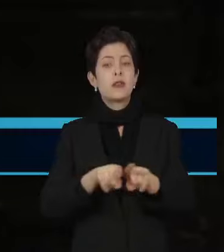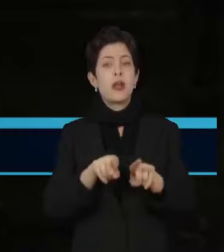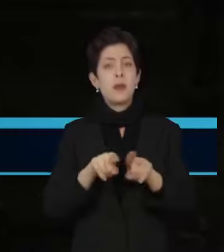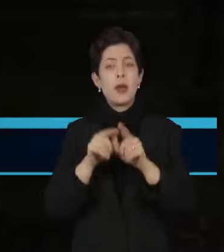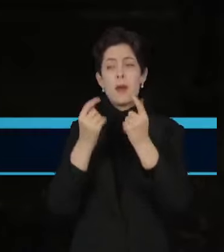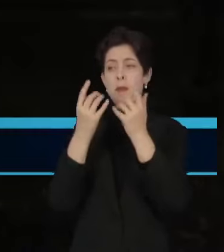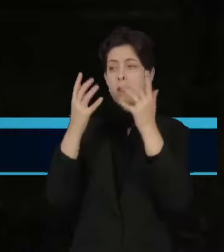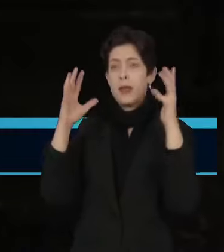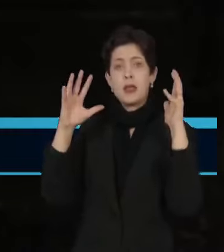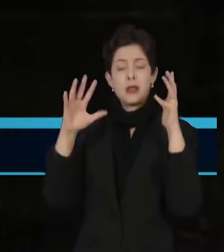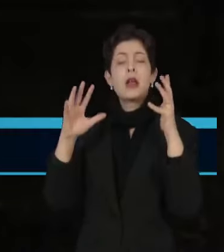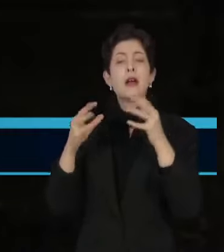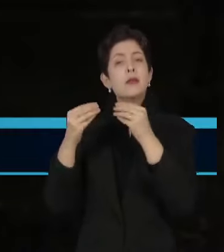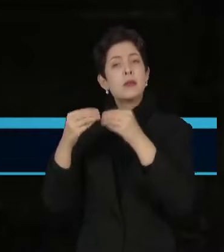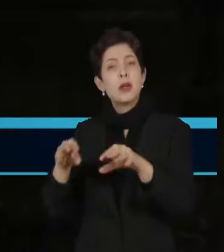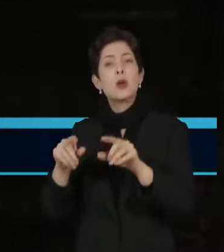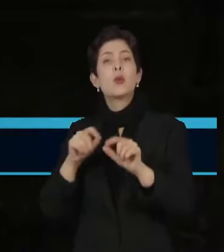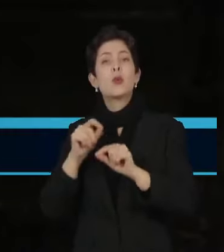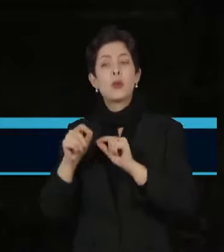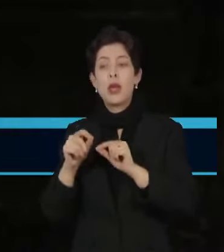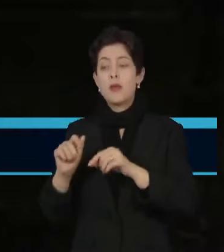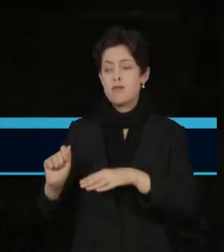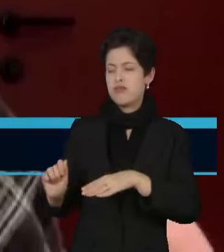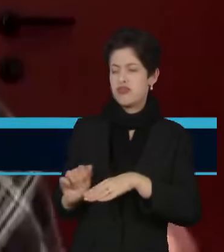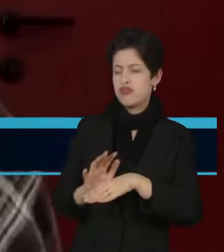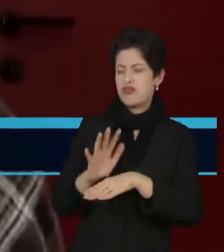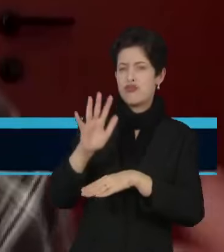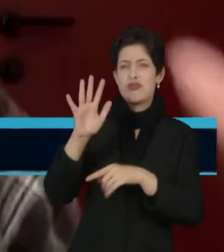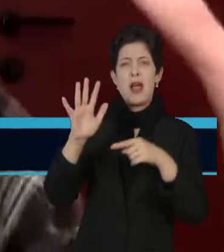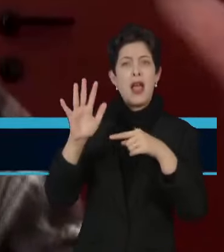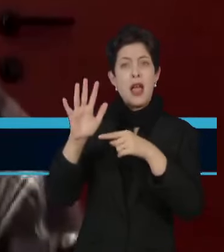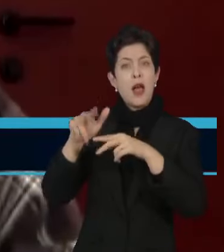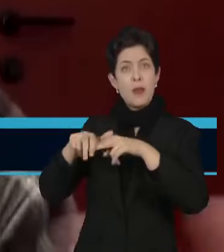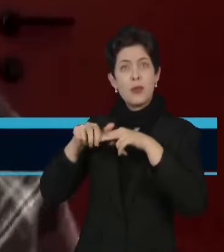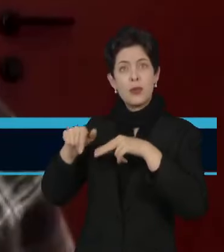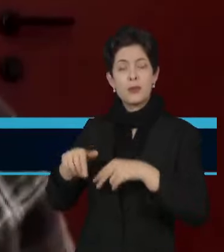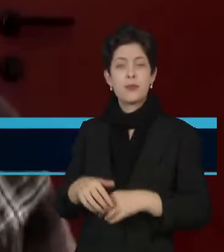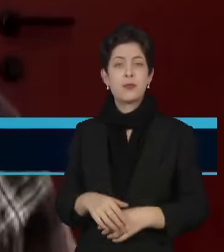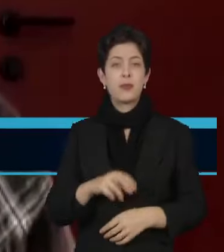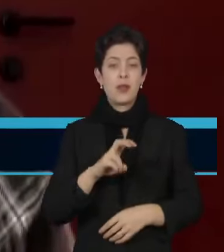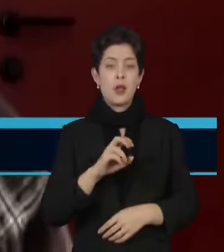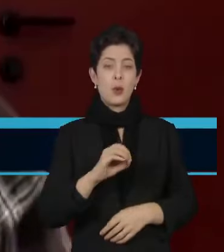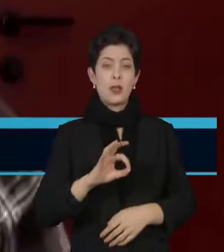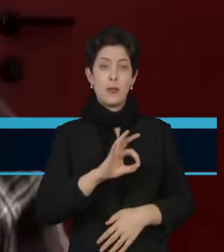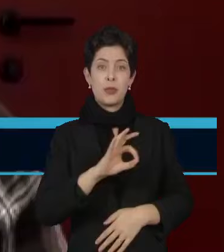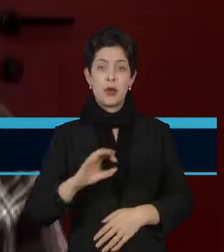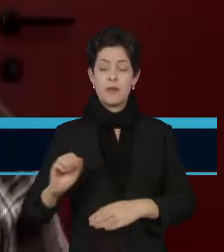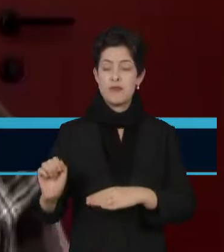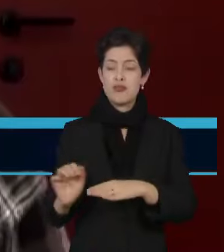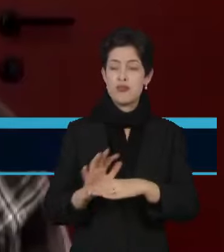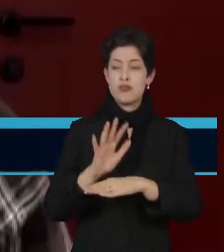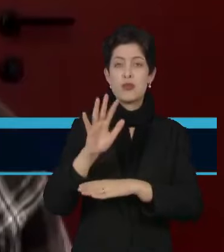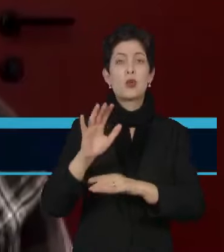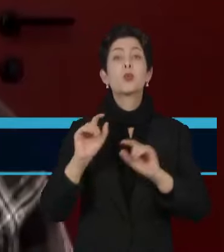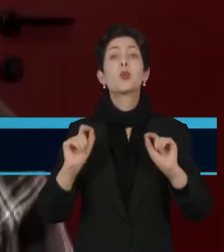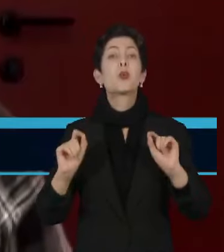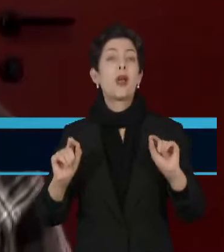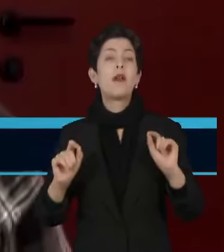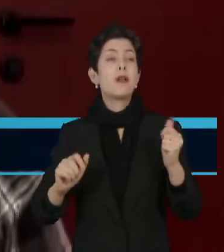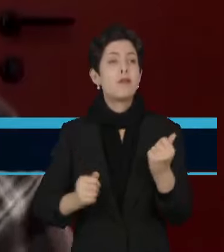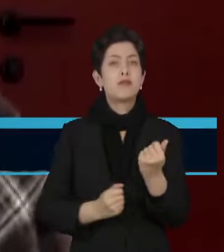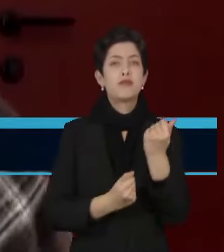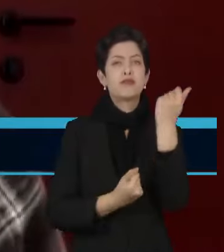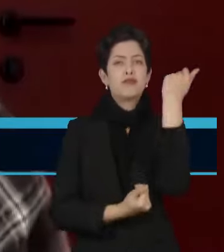ambiental causado pela atividade poluidora aproximadamente 50% das nossas emissões vê de desmatamento da